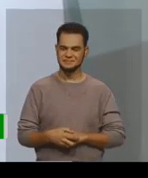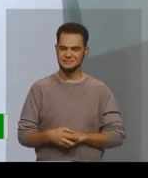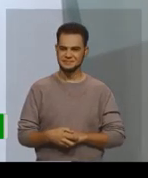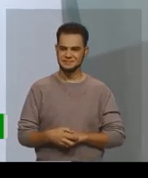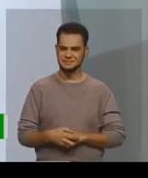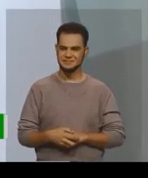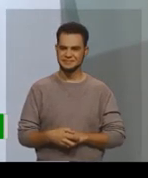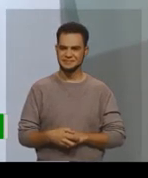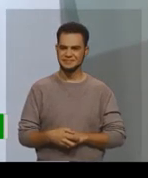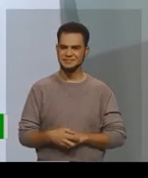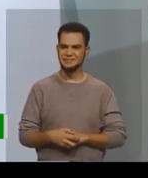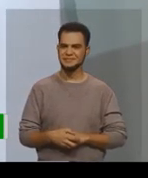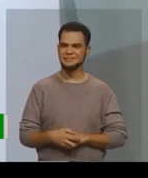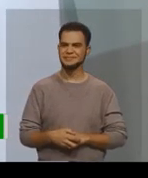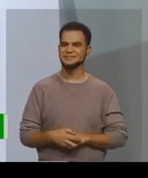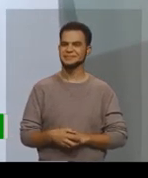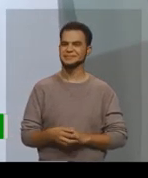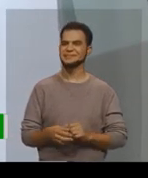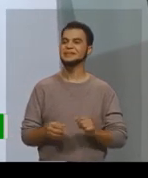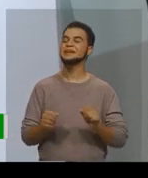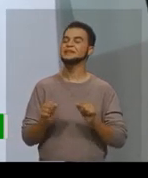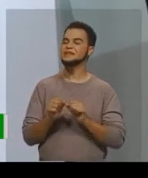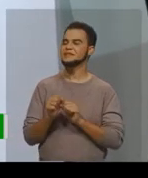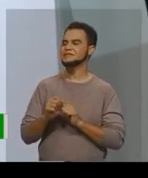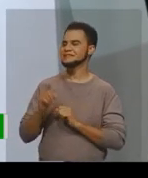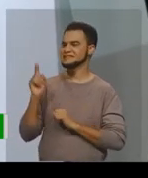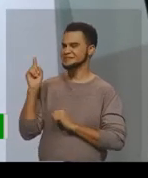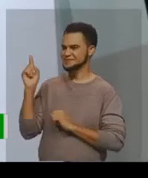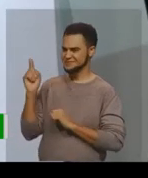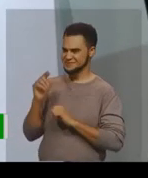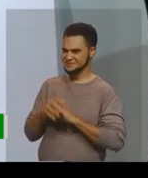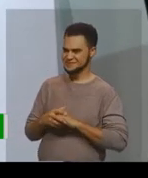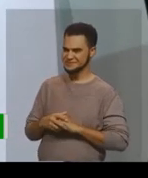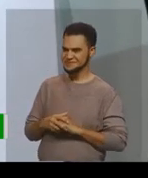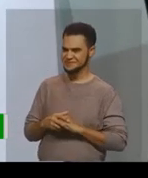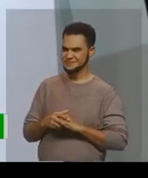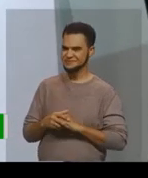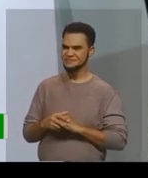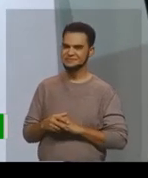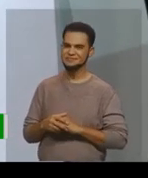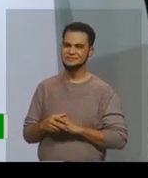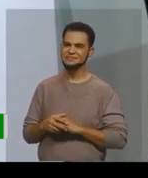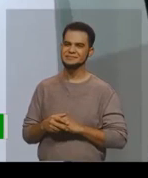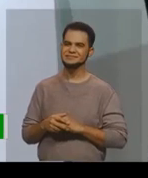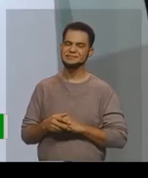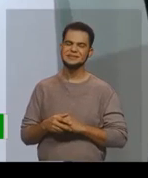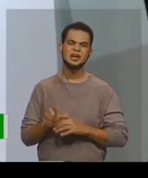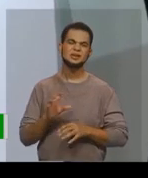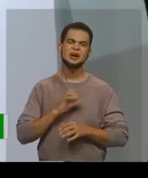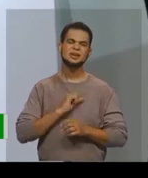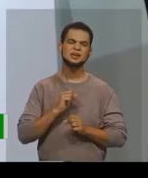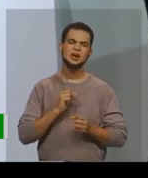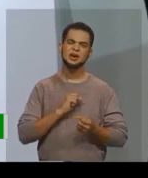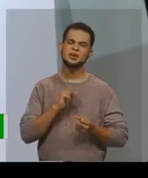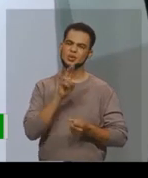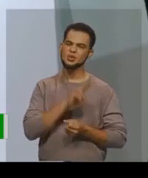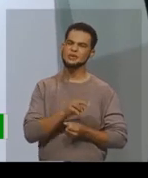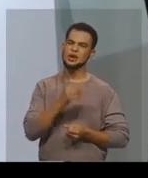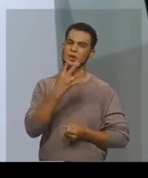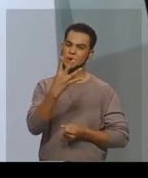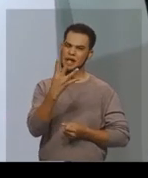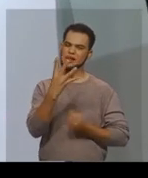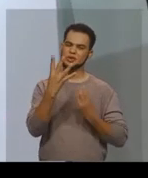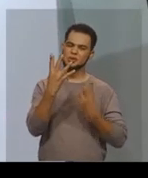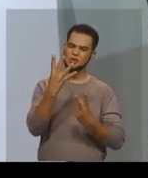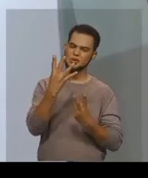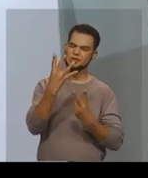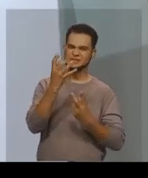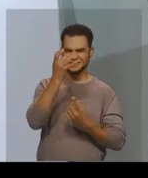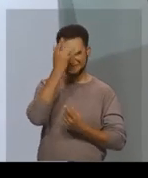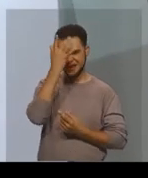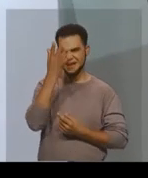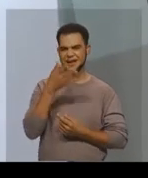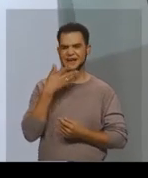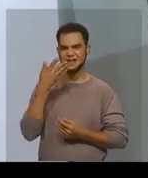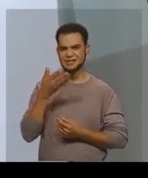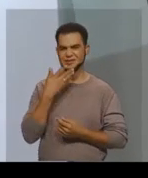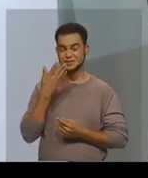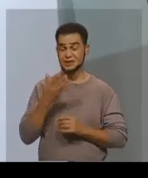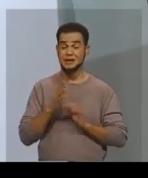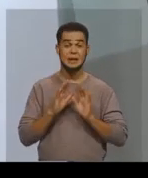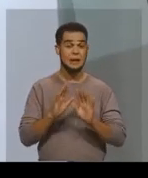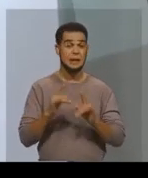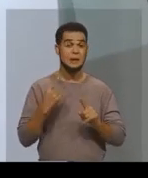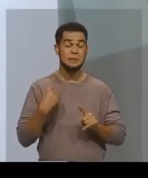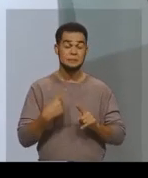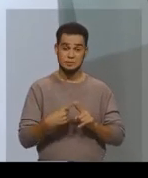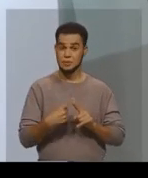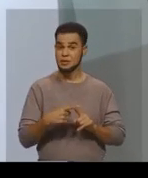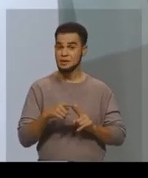4 fatorial por 2 fatorial. Gente, eu gosto do 4 por 2, tá bom? Eu acho simples para trabalhar. Olha, fatorial, você não pode fazer isso